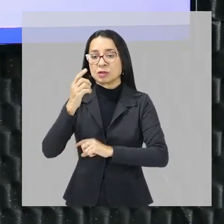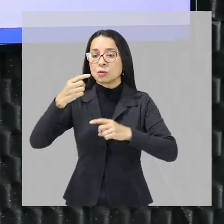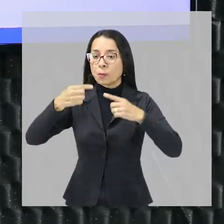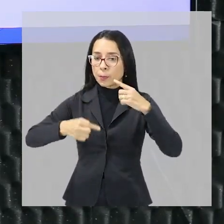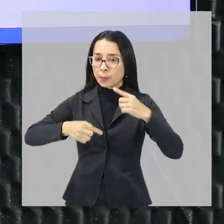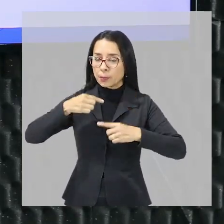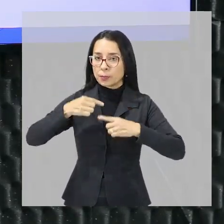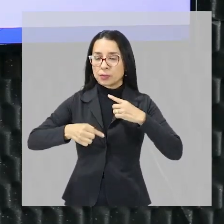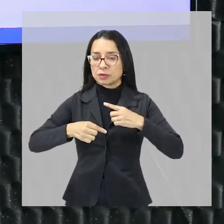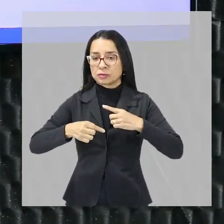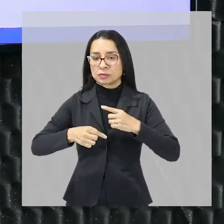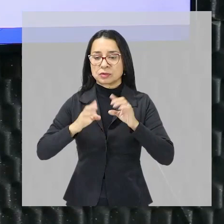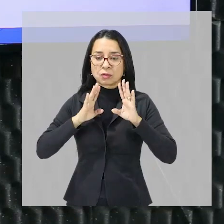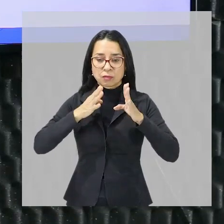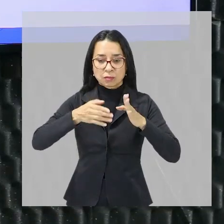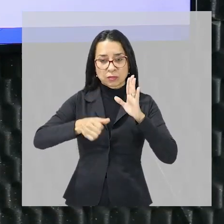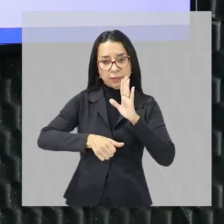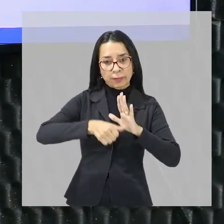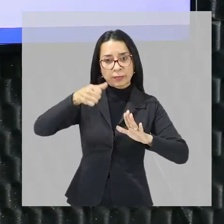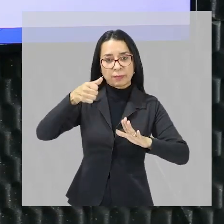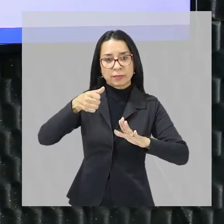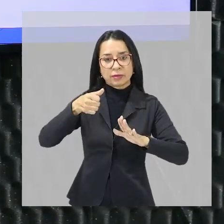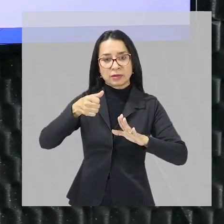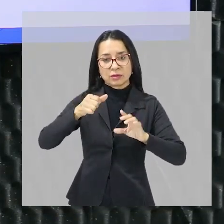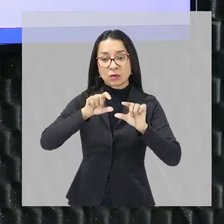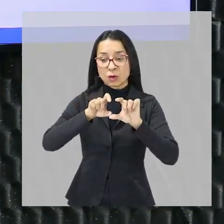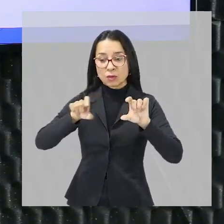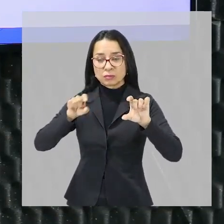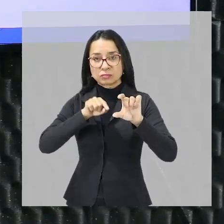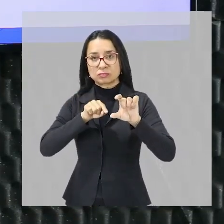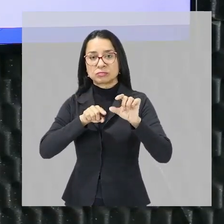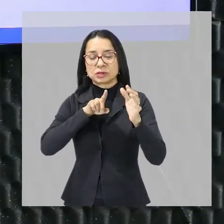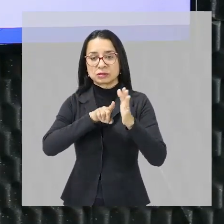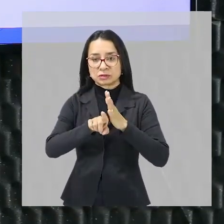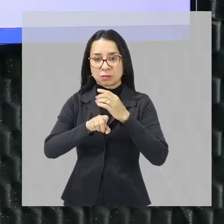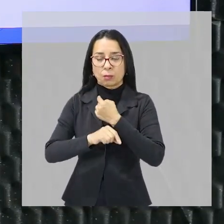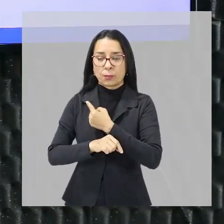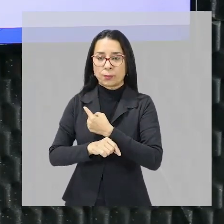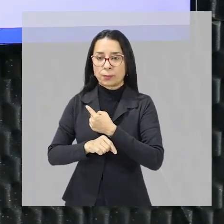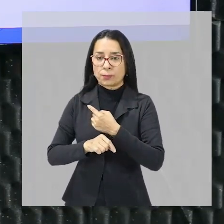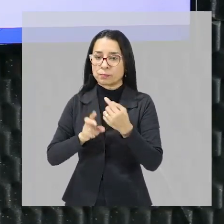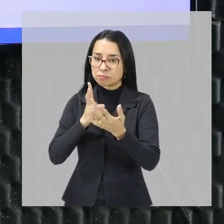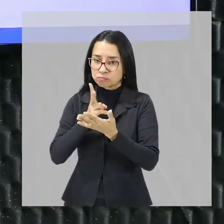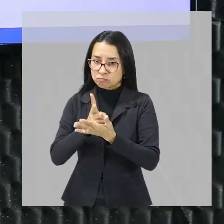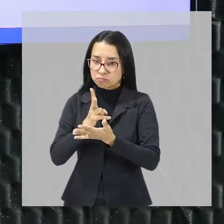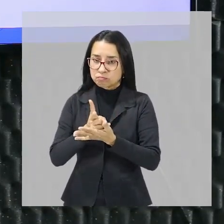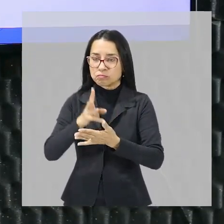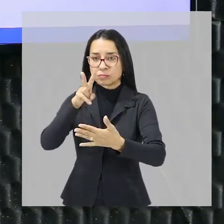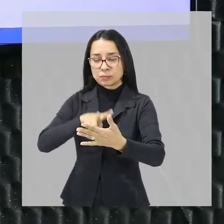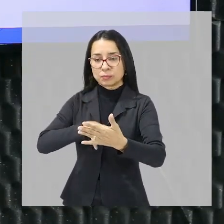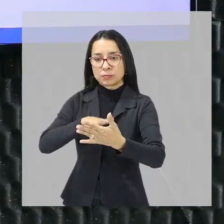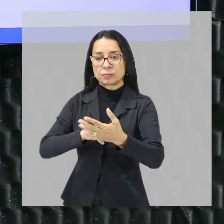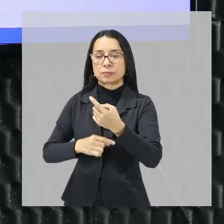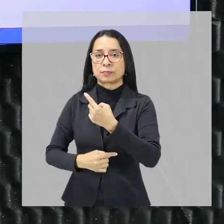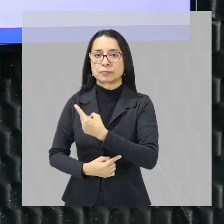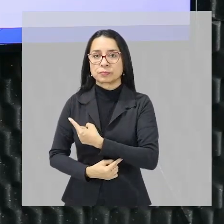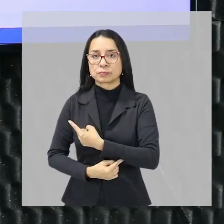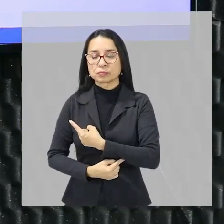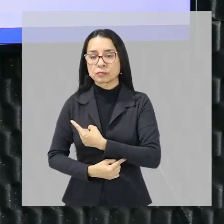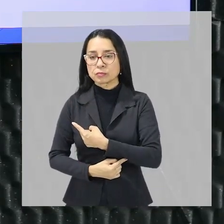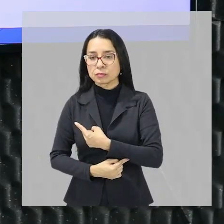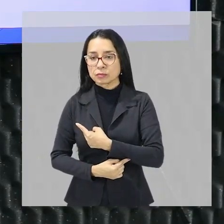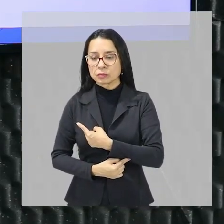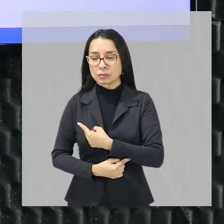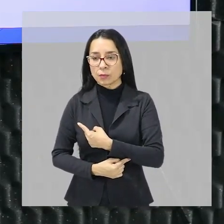parte da questão. Ao longo de quase todo o século XX, século passado, com mais intensidades em